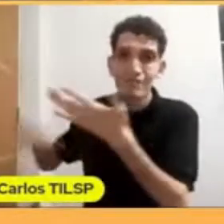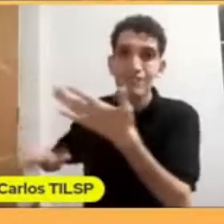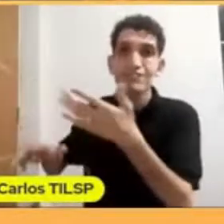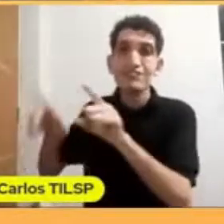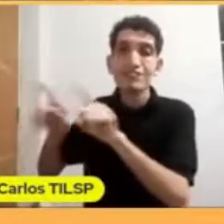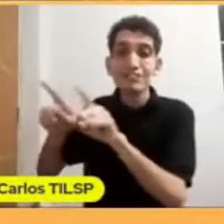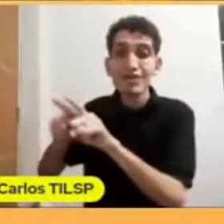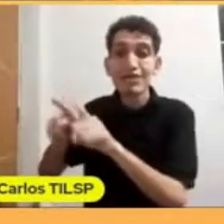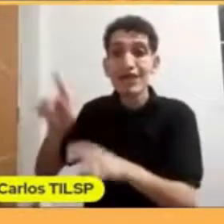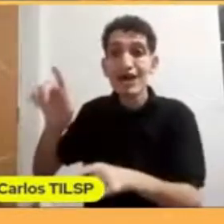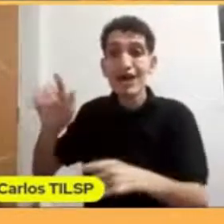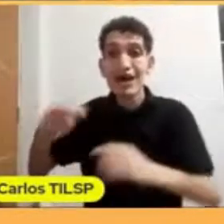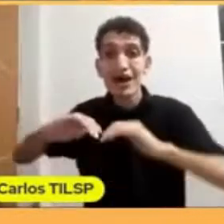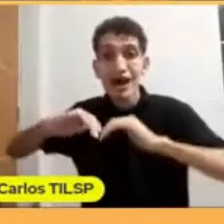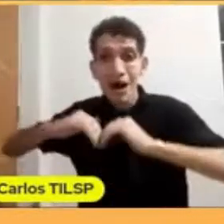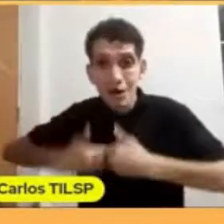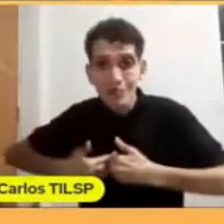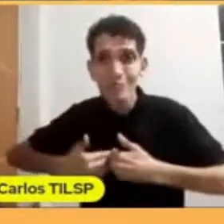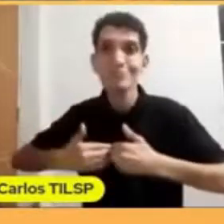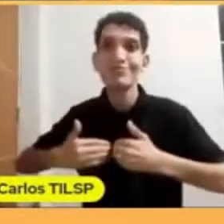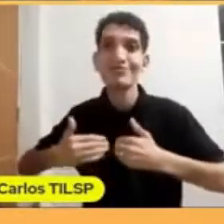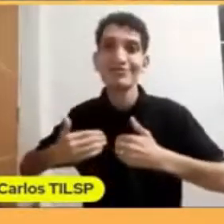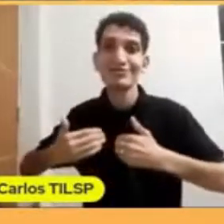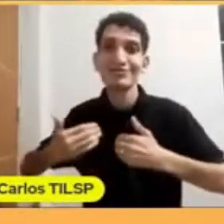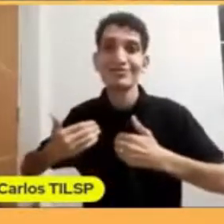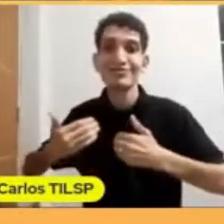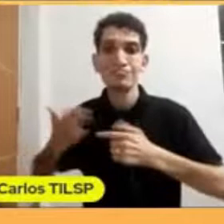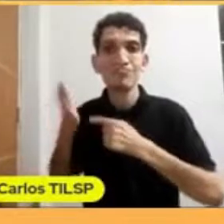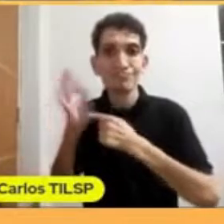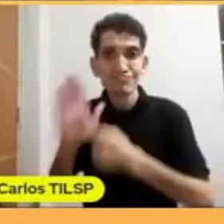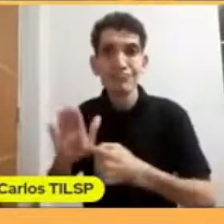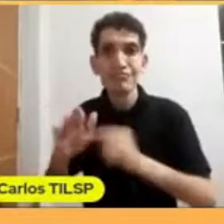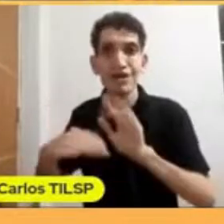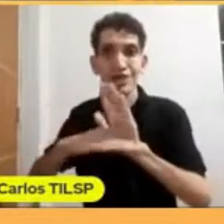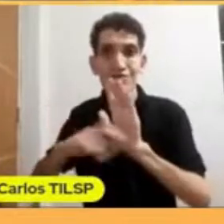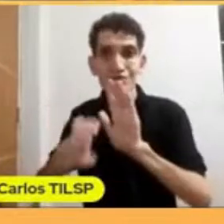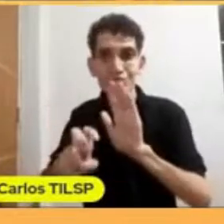do TEA, que é o transtorno de espectro autista, tá?